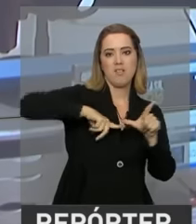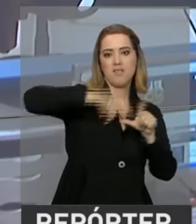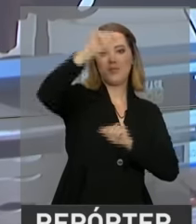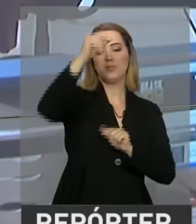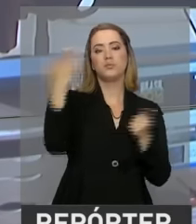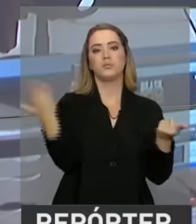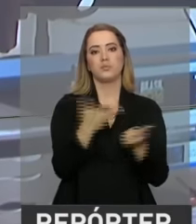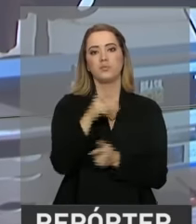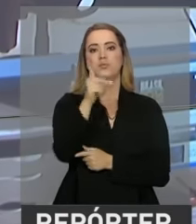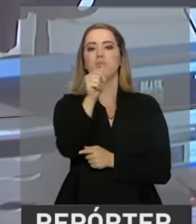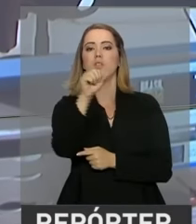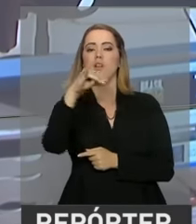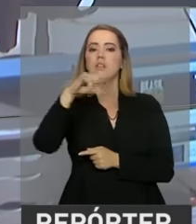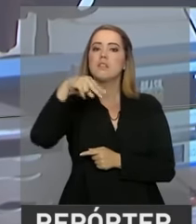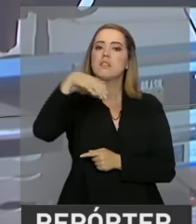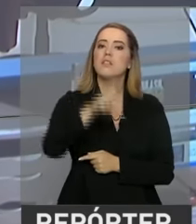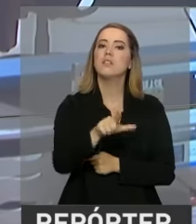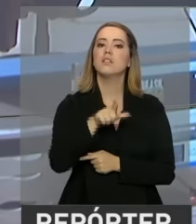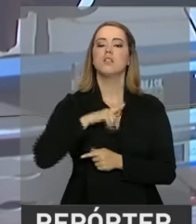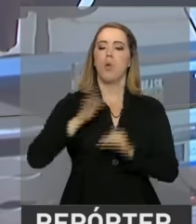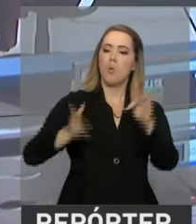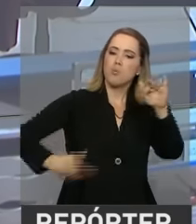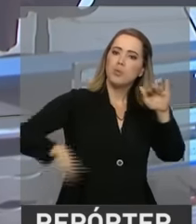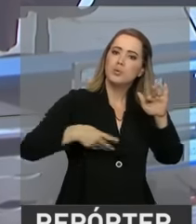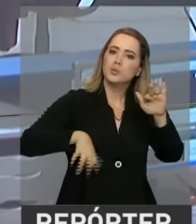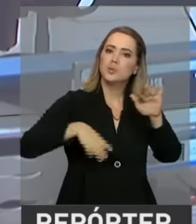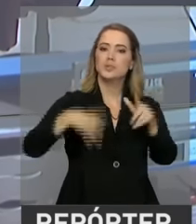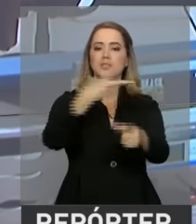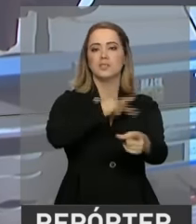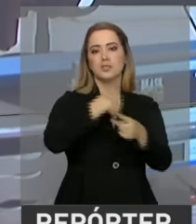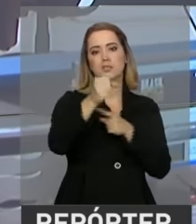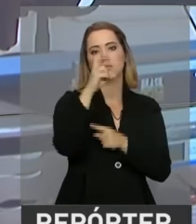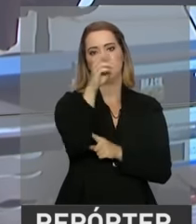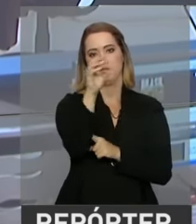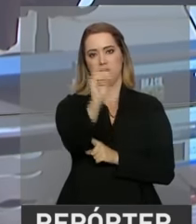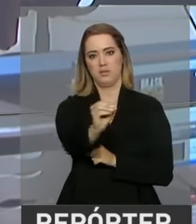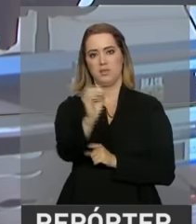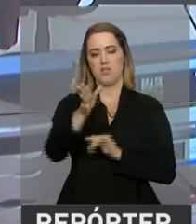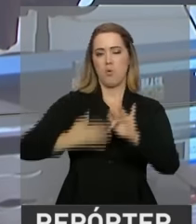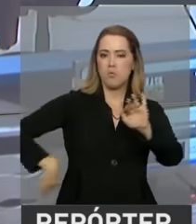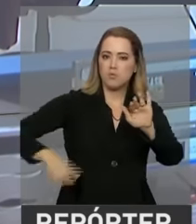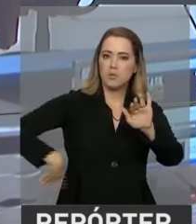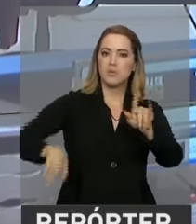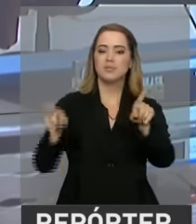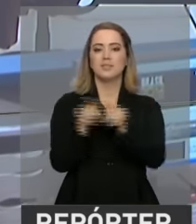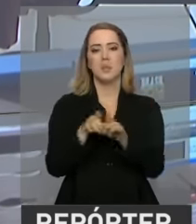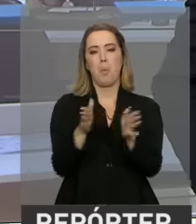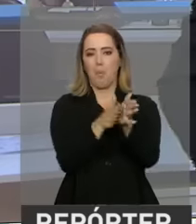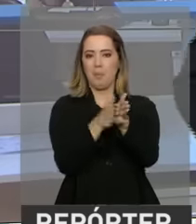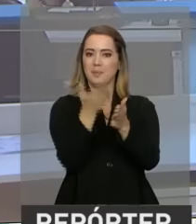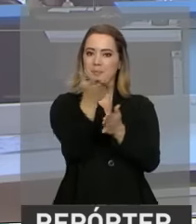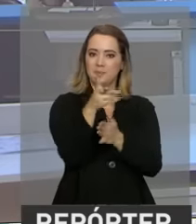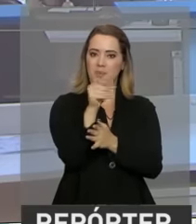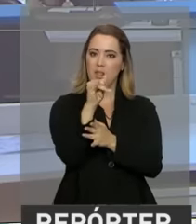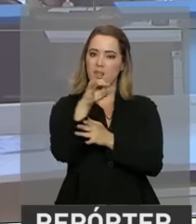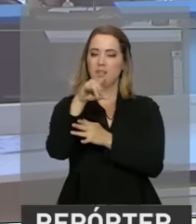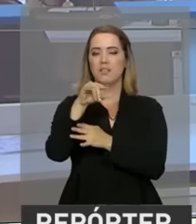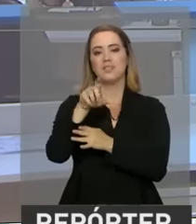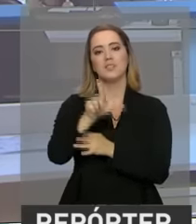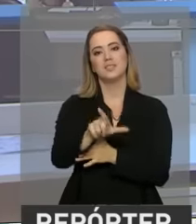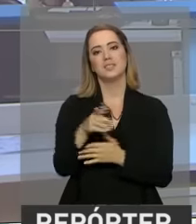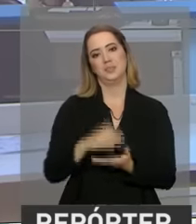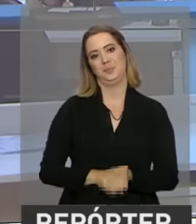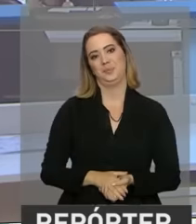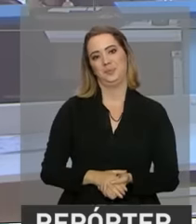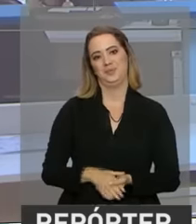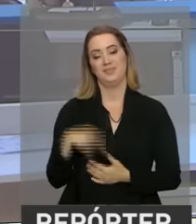agora a pouco mais uma medalha na natação na prova de 50 m costas Parabéns Daniel gente fica por